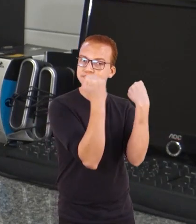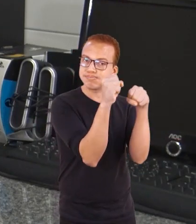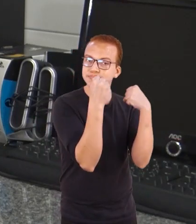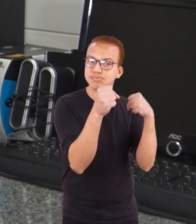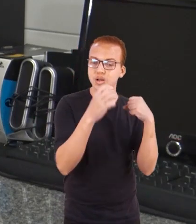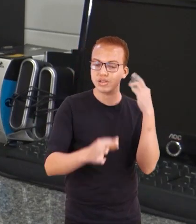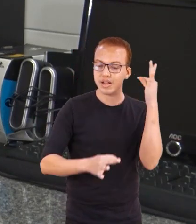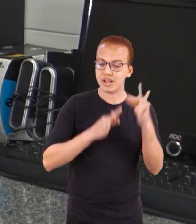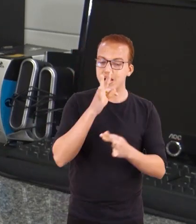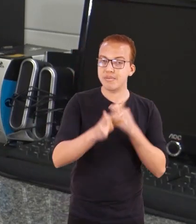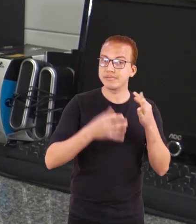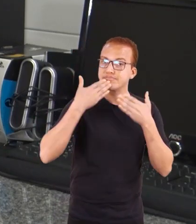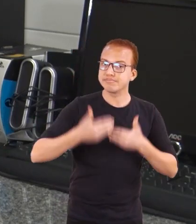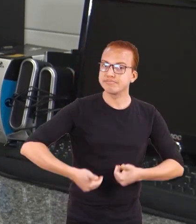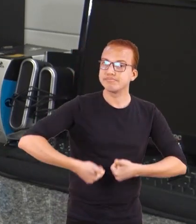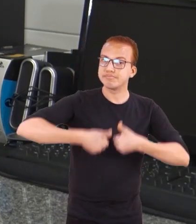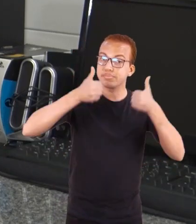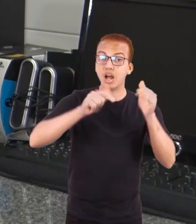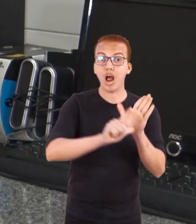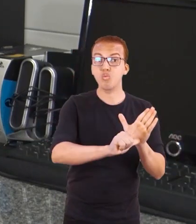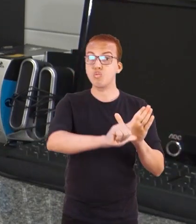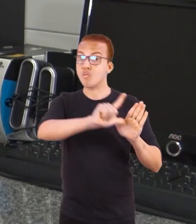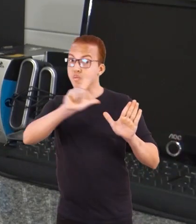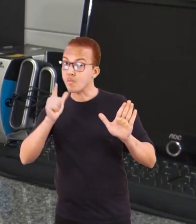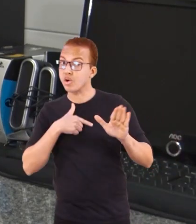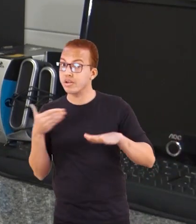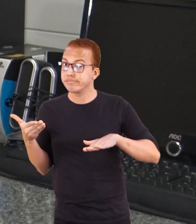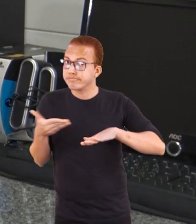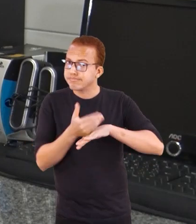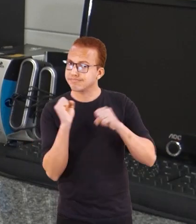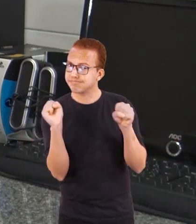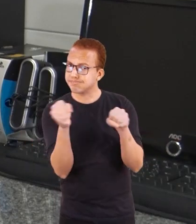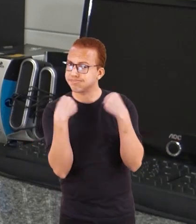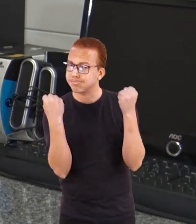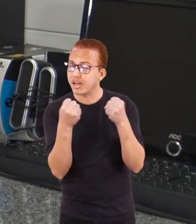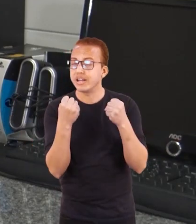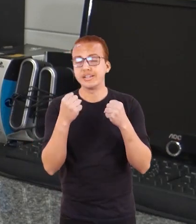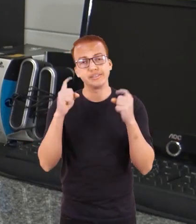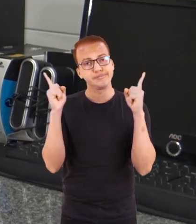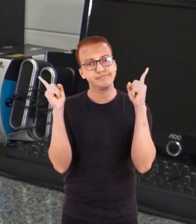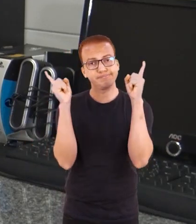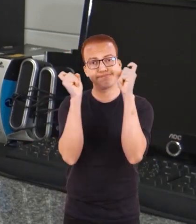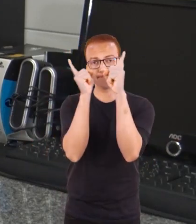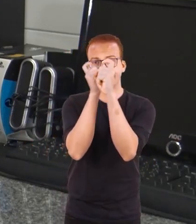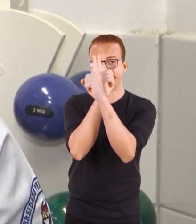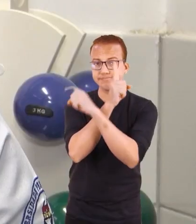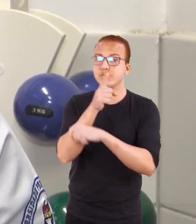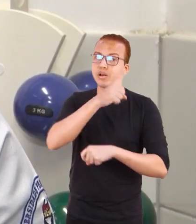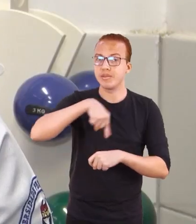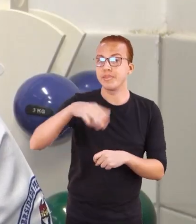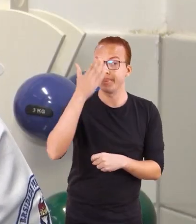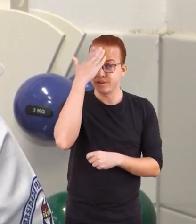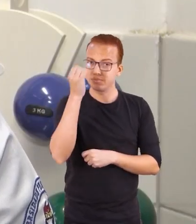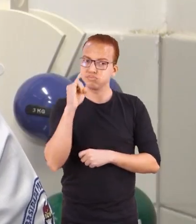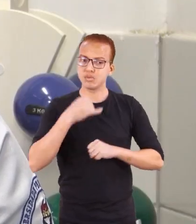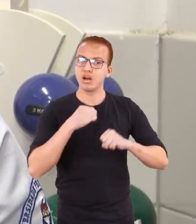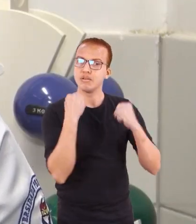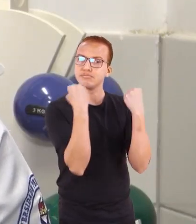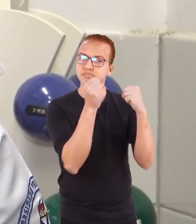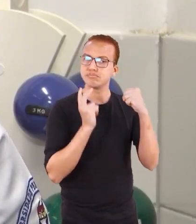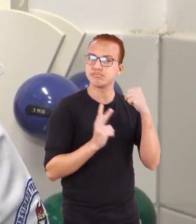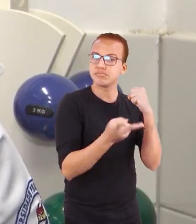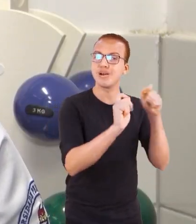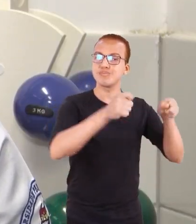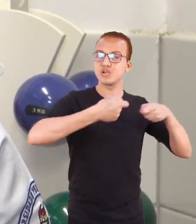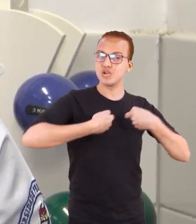físico após passar aqui por o nosso protocolo, porque antes as pessoas não conseguiam estar sempre fazendo o exercício, a gente sabe que o exercício é um padrão ouro